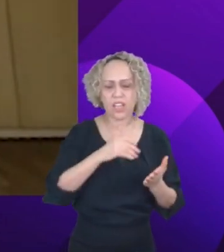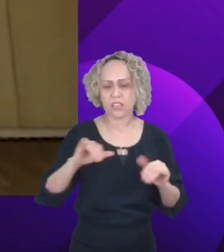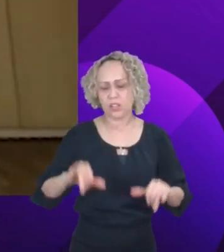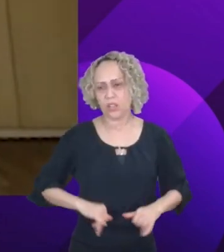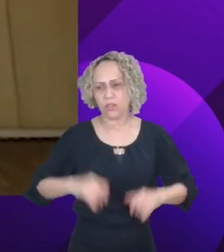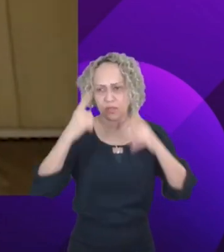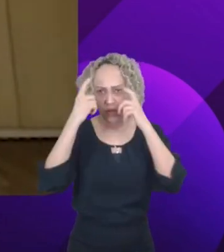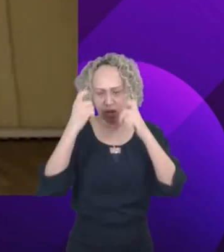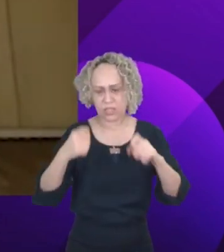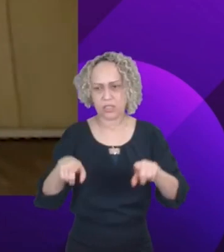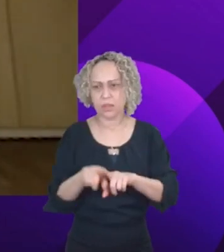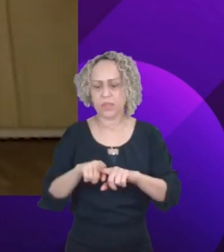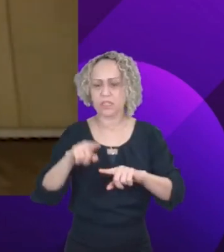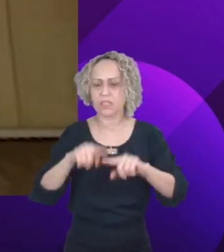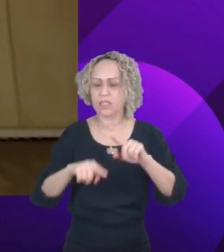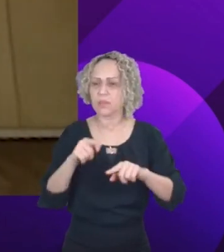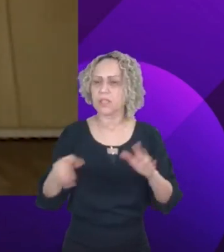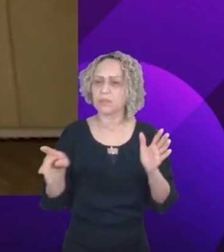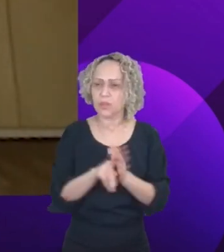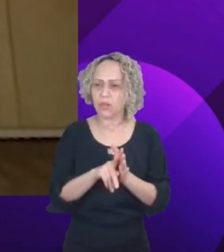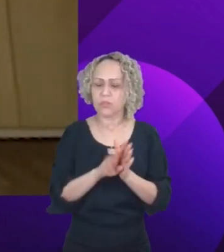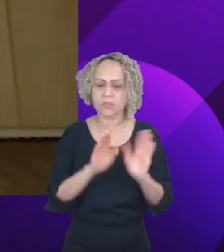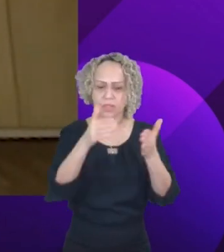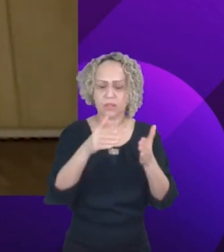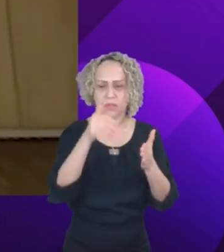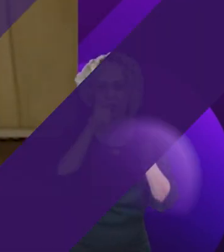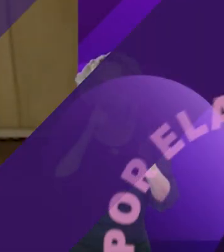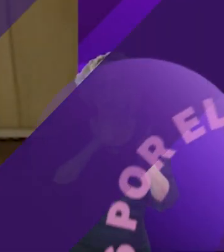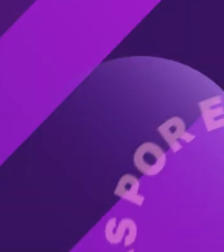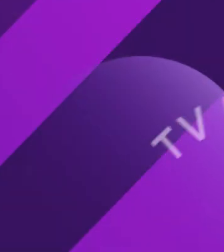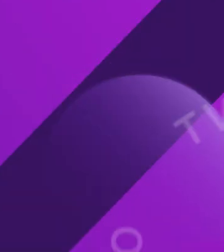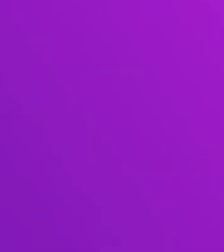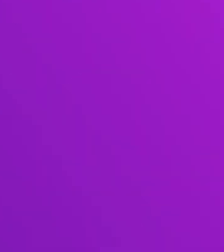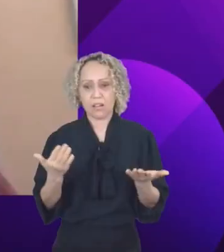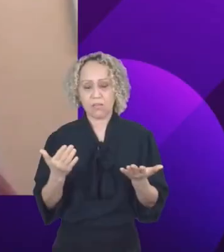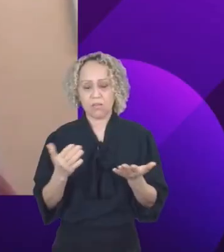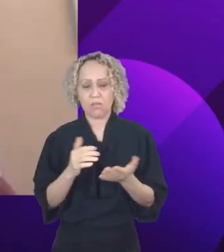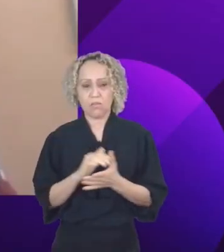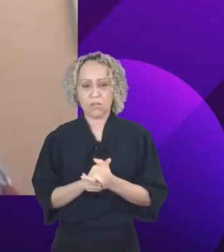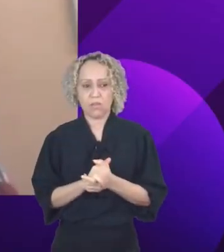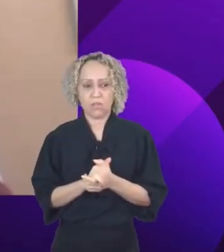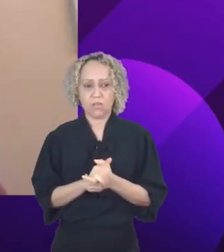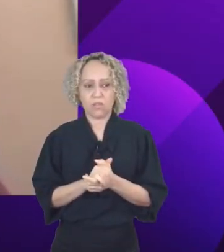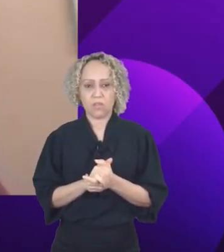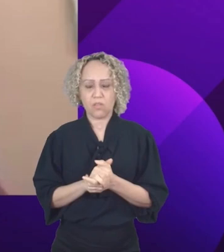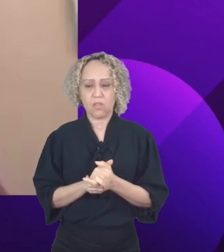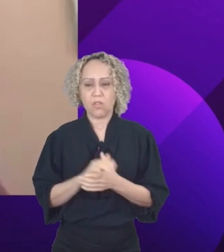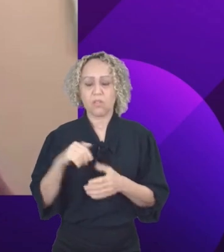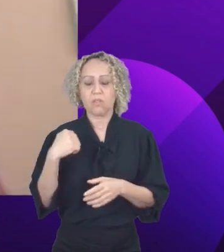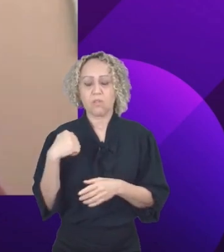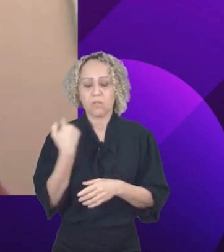um equipamento próprio e específico para essas mulheres indígenas acionarem. Quando a gente fala